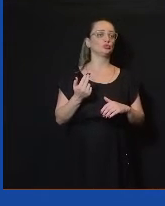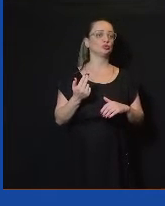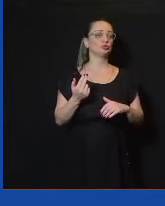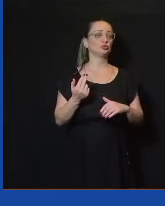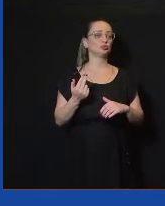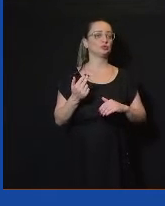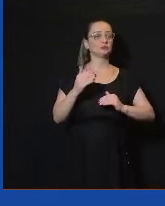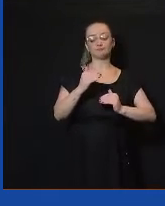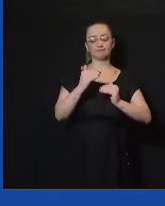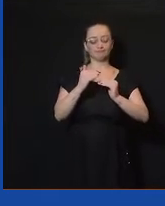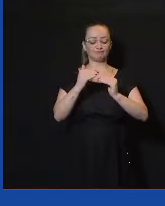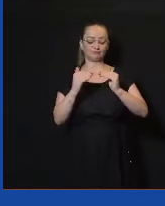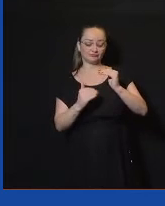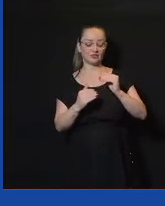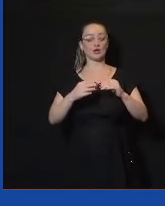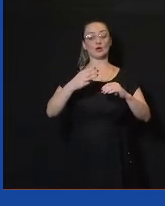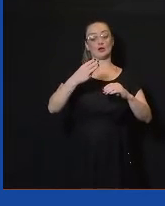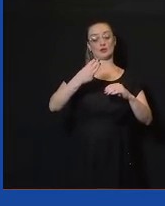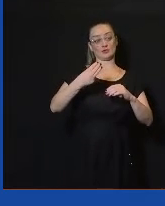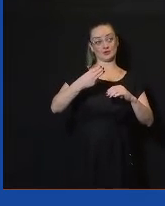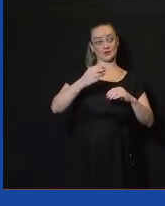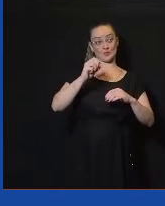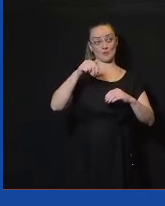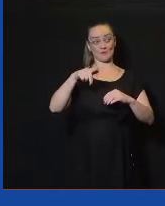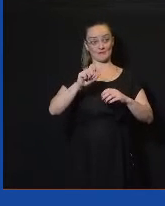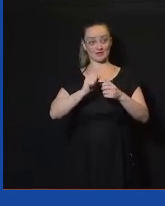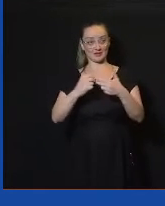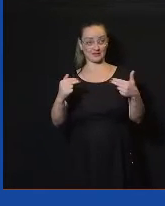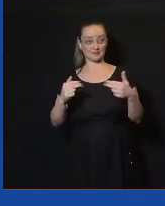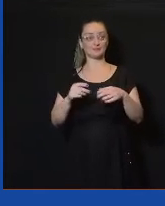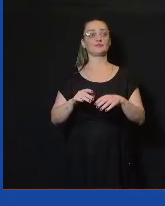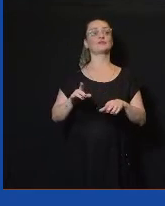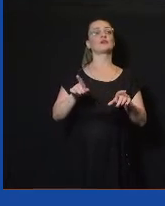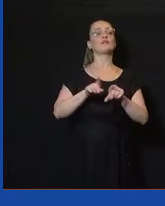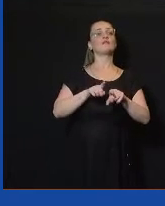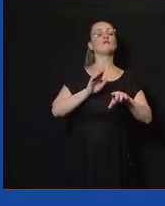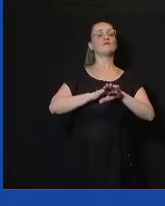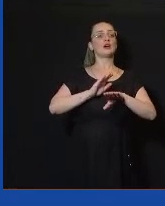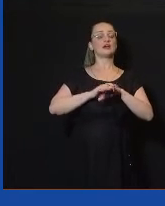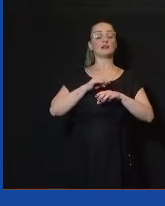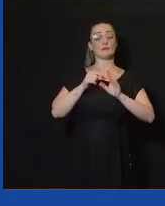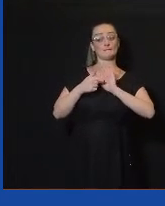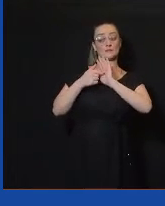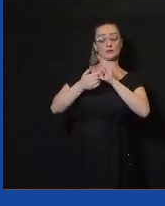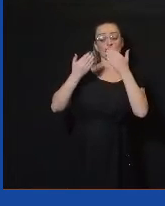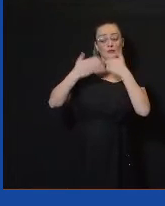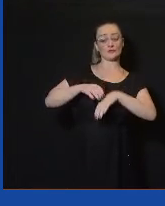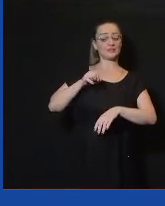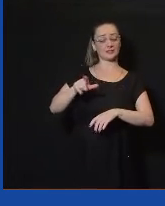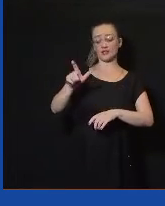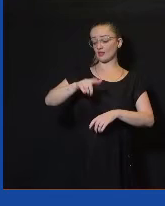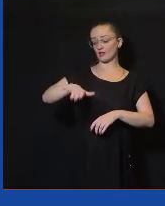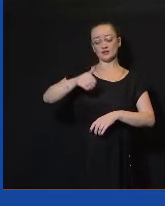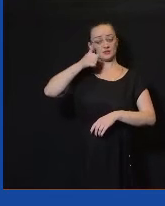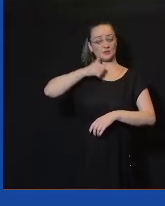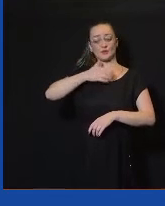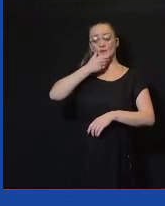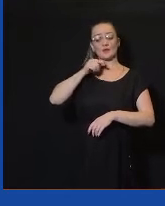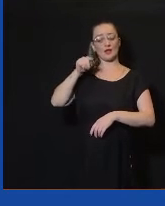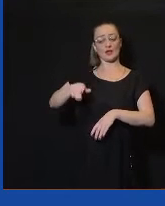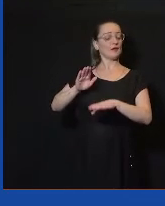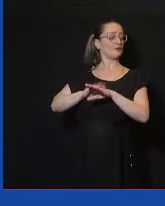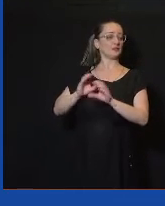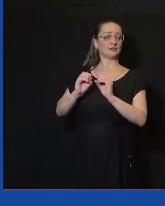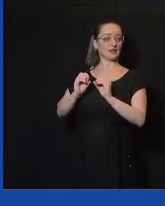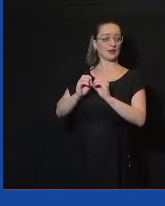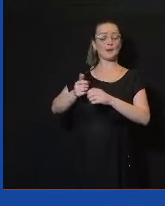desprestigiado, que o terceiro setor, que as organizações de liderança das favelas fazem, mostrou que se não fossem esses homens e mulheres, talvez a coisa teria sido muito